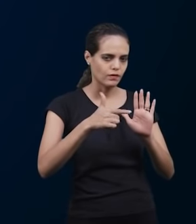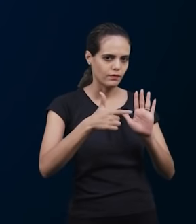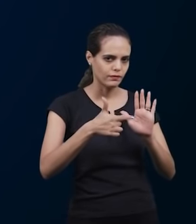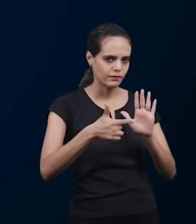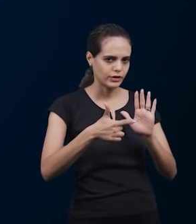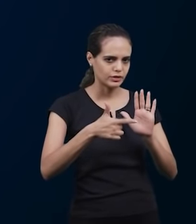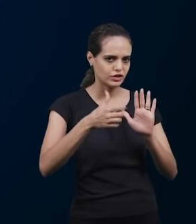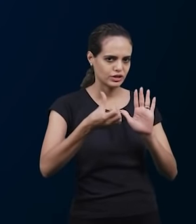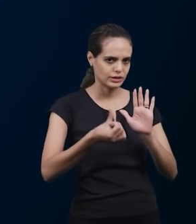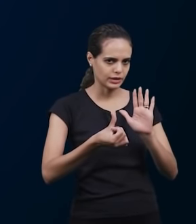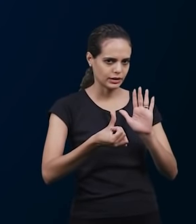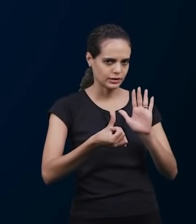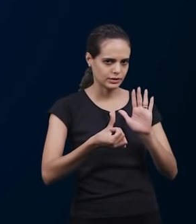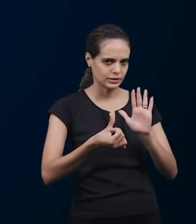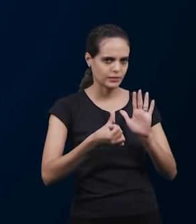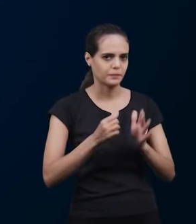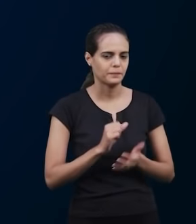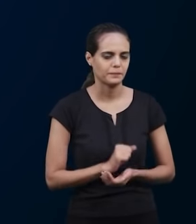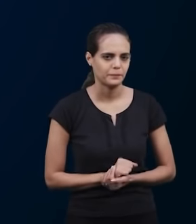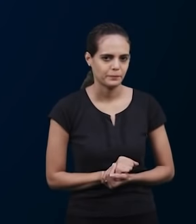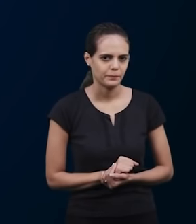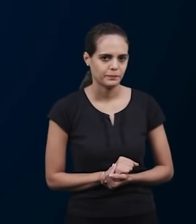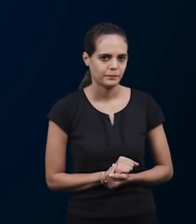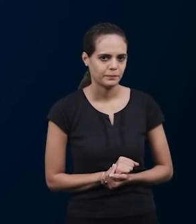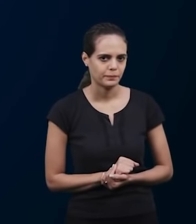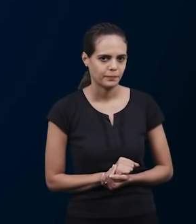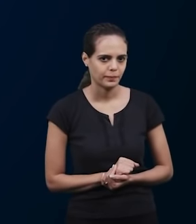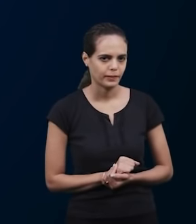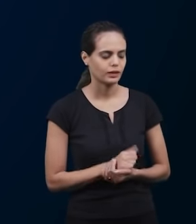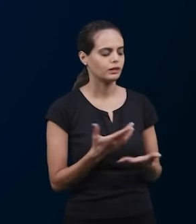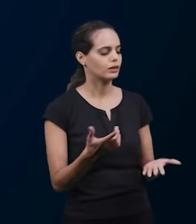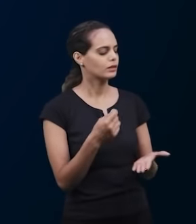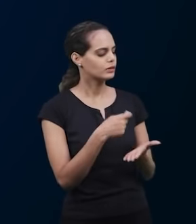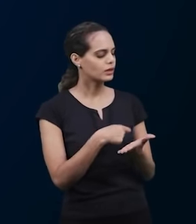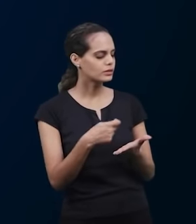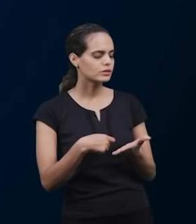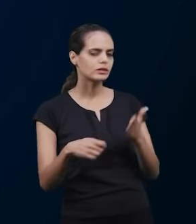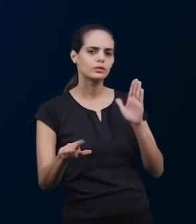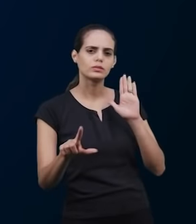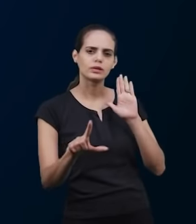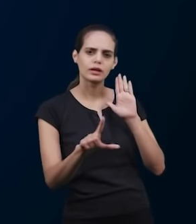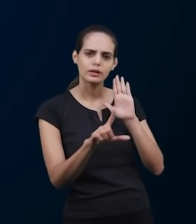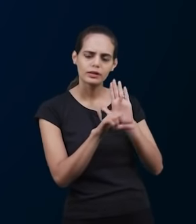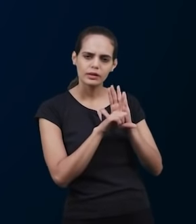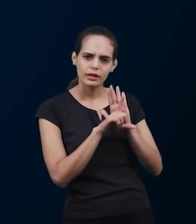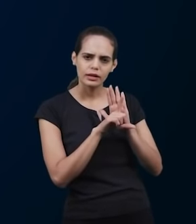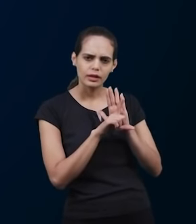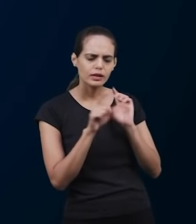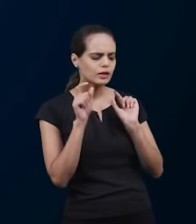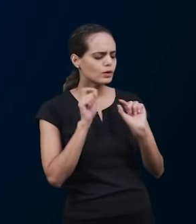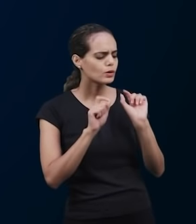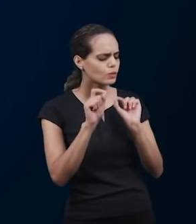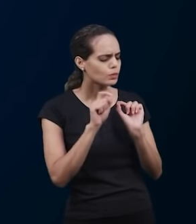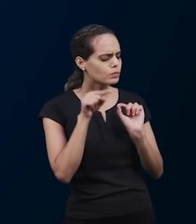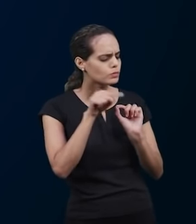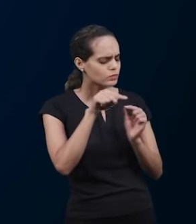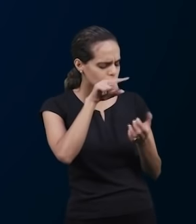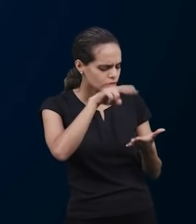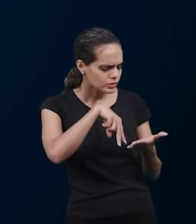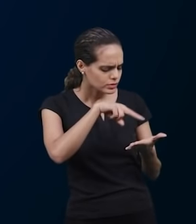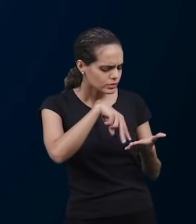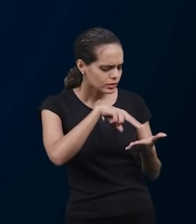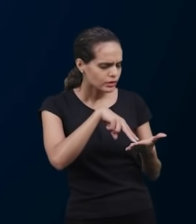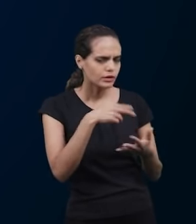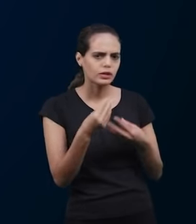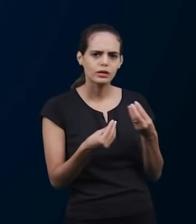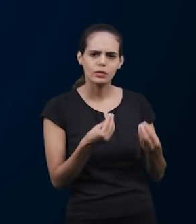de Lucas, que diz assim: e ele lhe disse, que está escrito na lei? Como lês? Então, o primeiro recurso